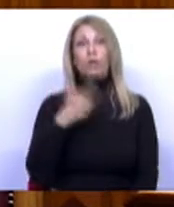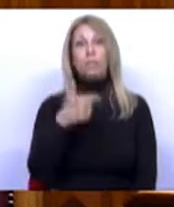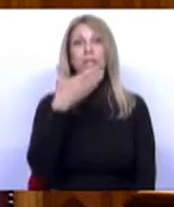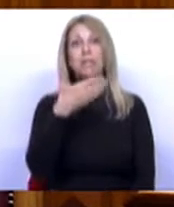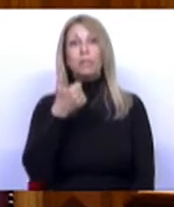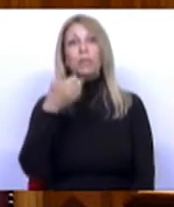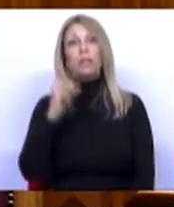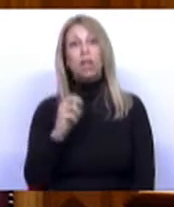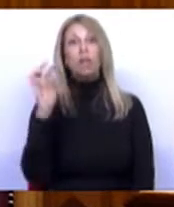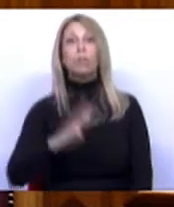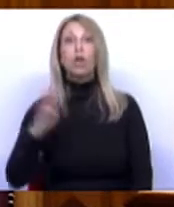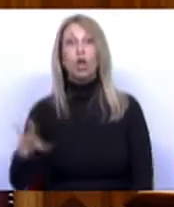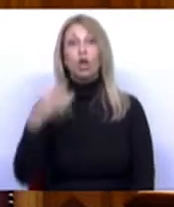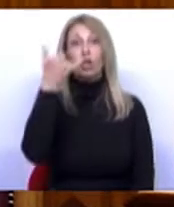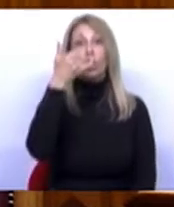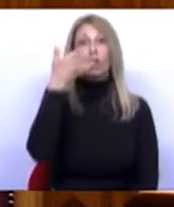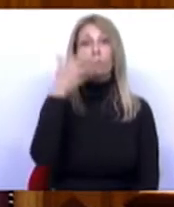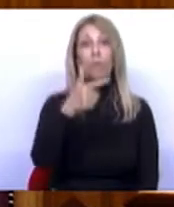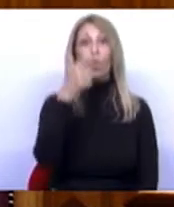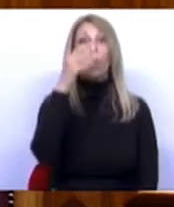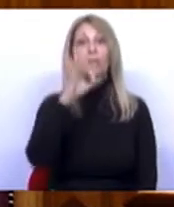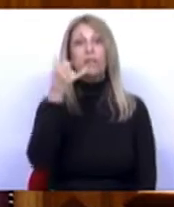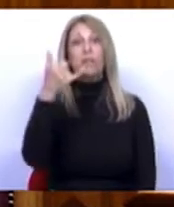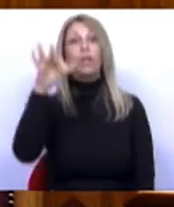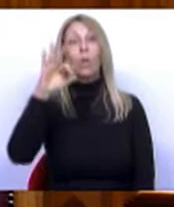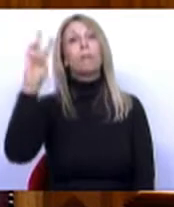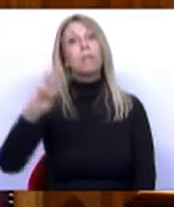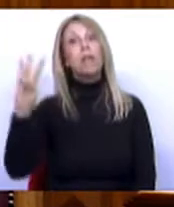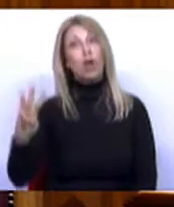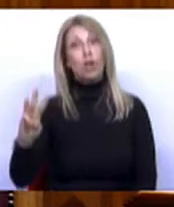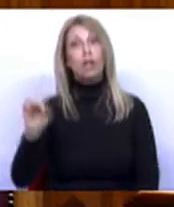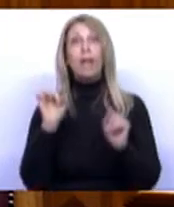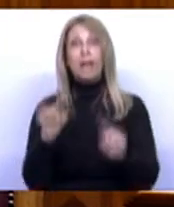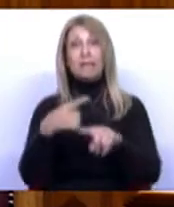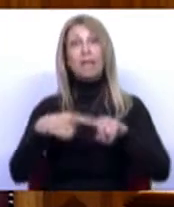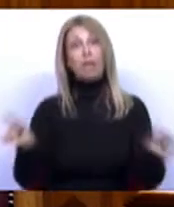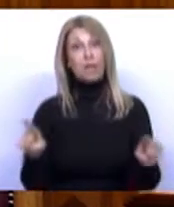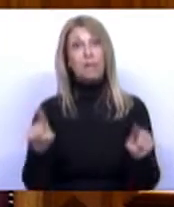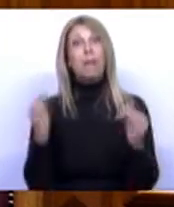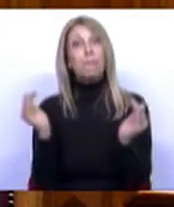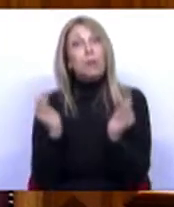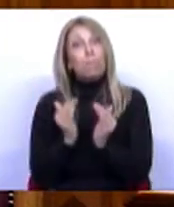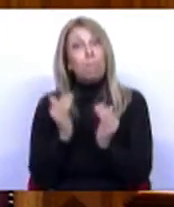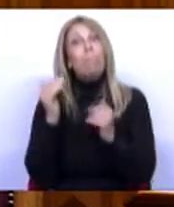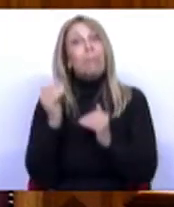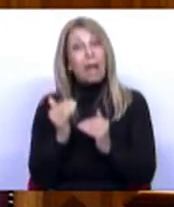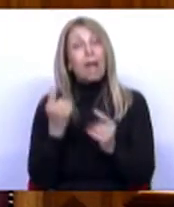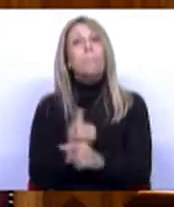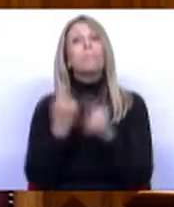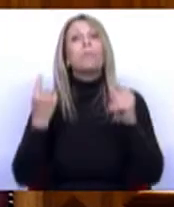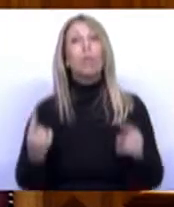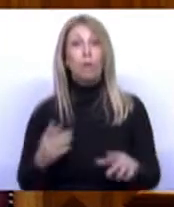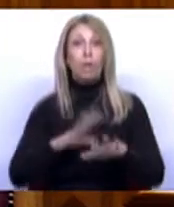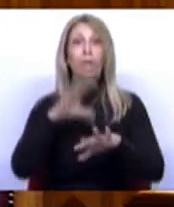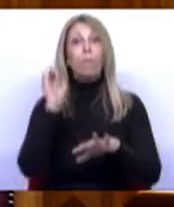milhões com 2.424 milhões. E esta diferença mais pequena deve-se tão só com aquilo que é o aumento